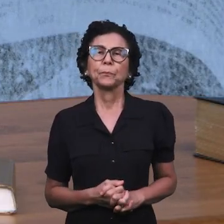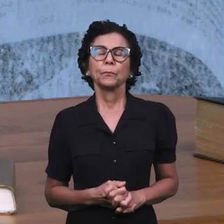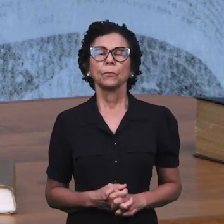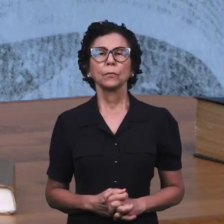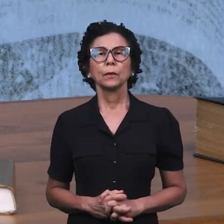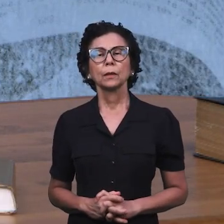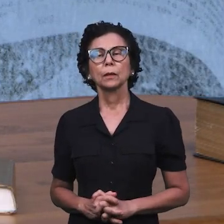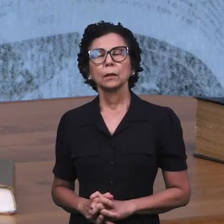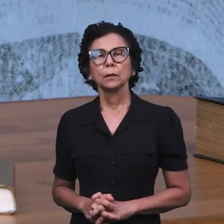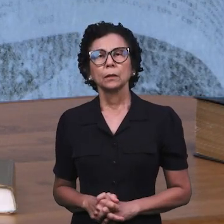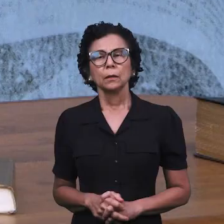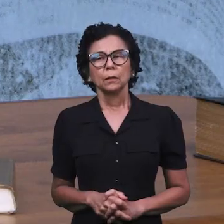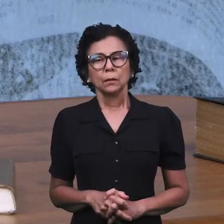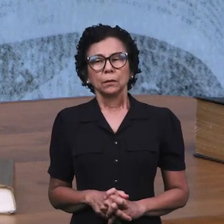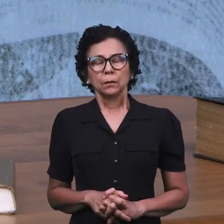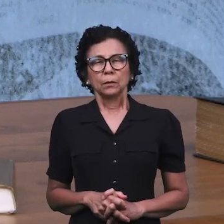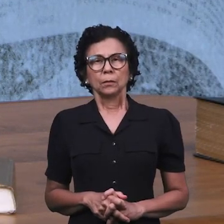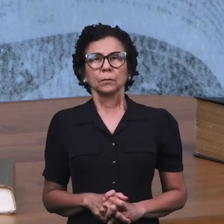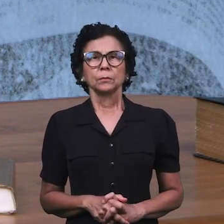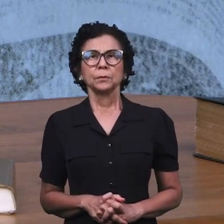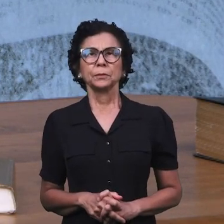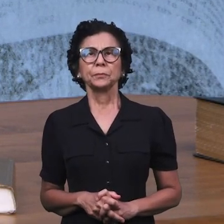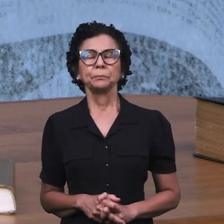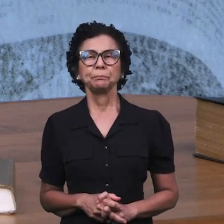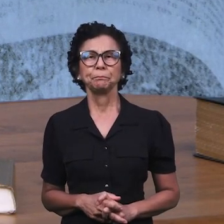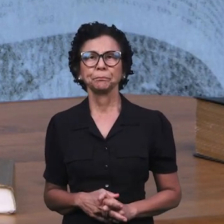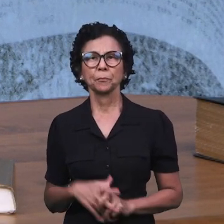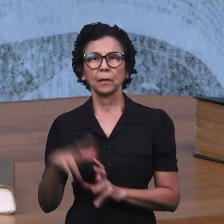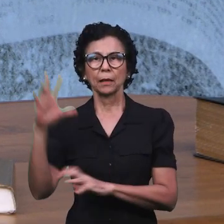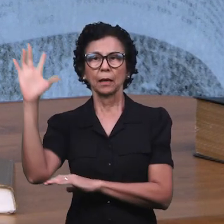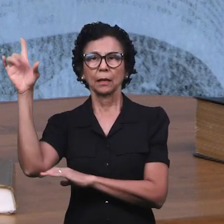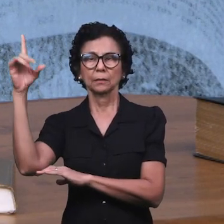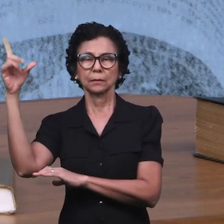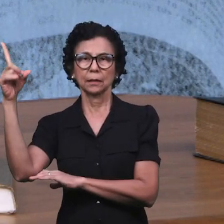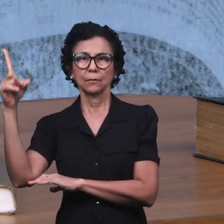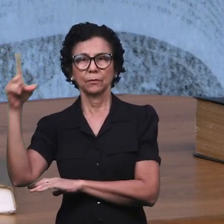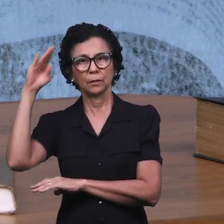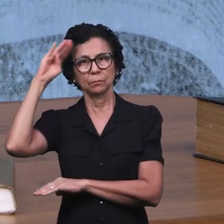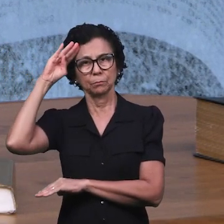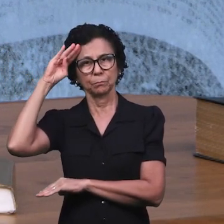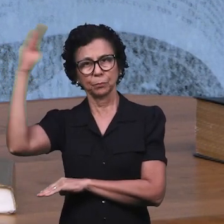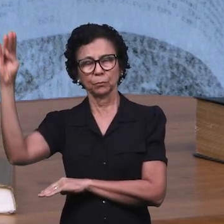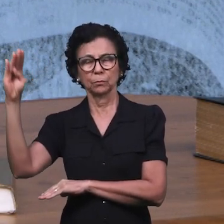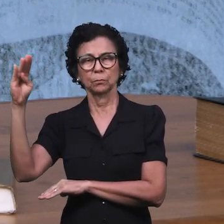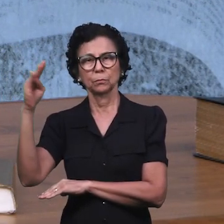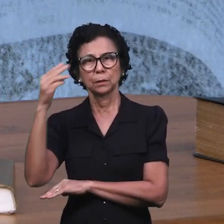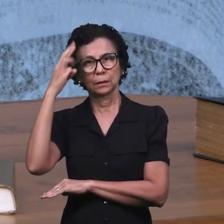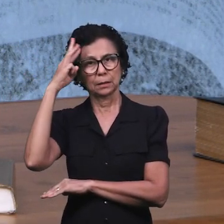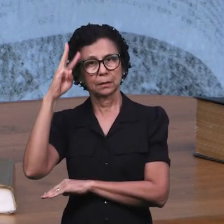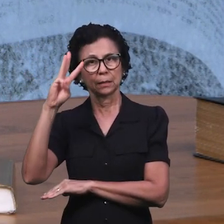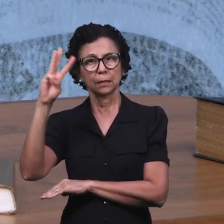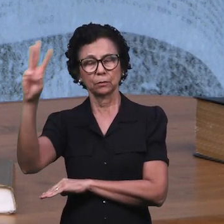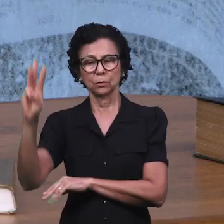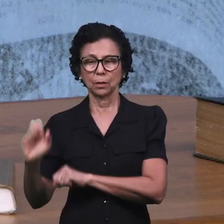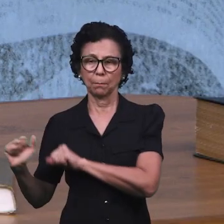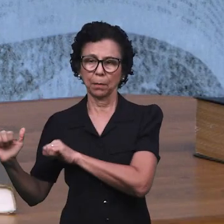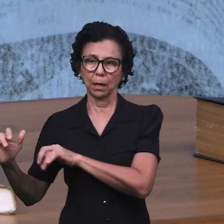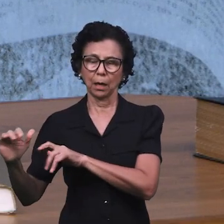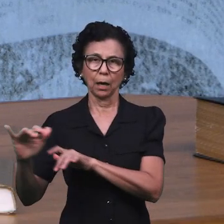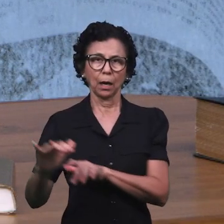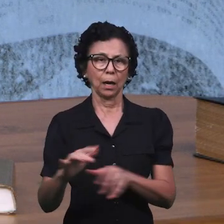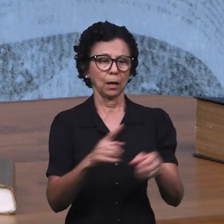Sucedeu, pois, que, chegando Davi e os seus homens ao terceiro dia a